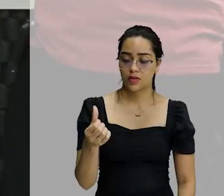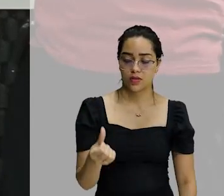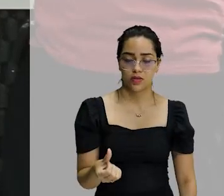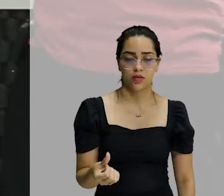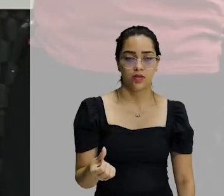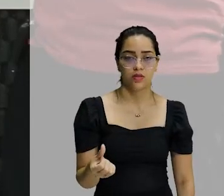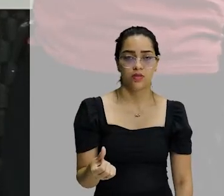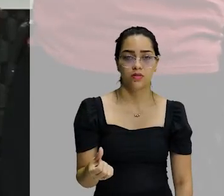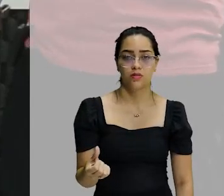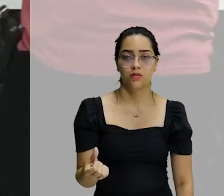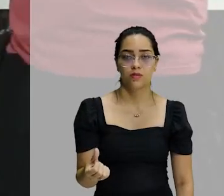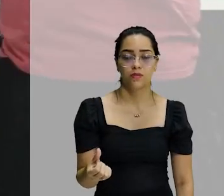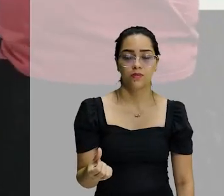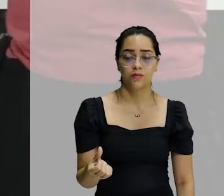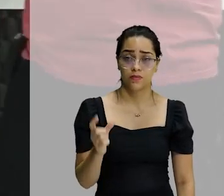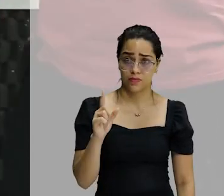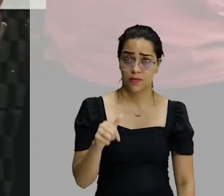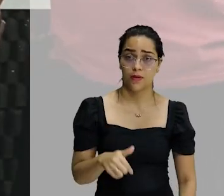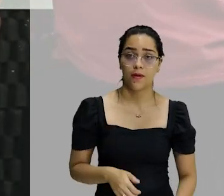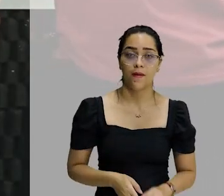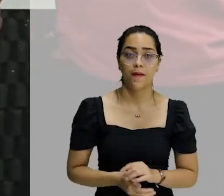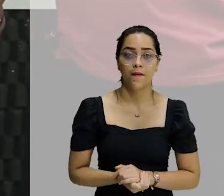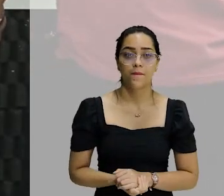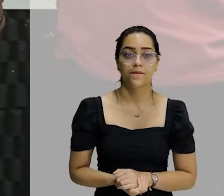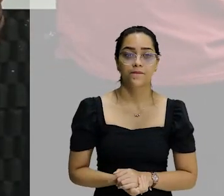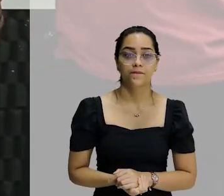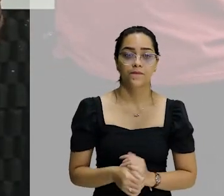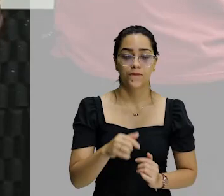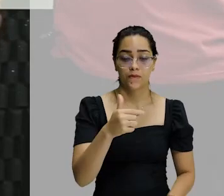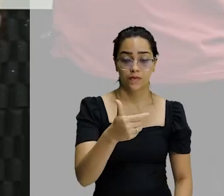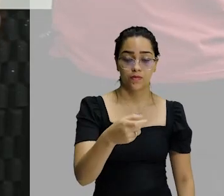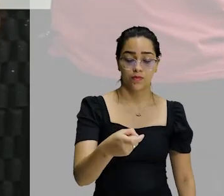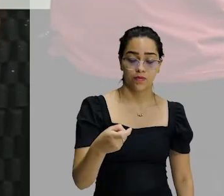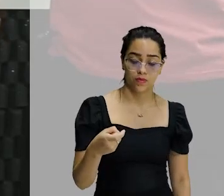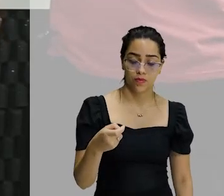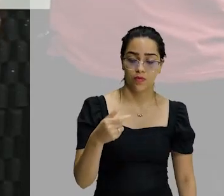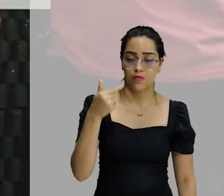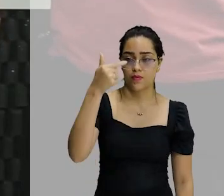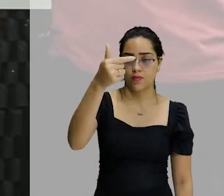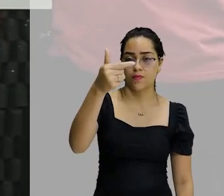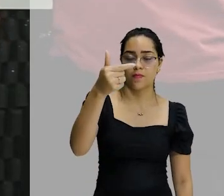16. É isso? 2x ao quadrado.